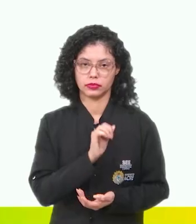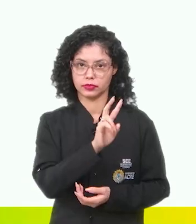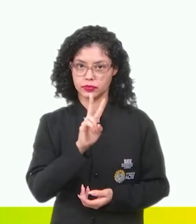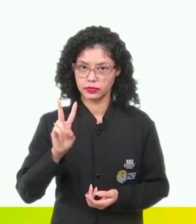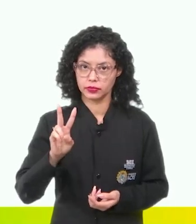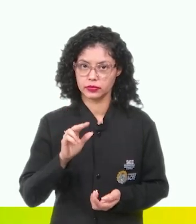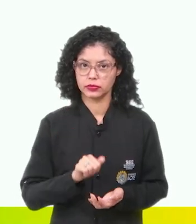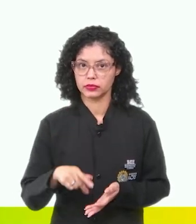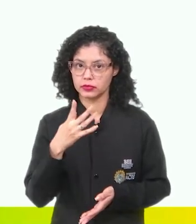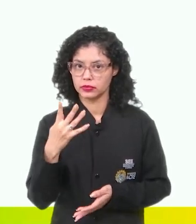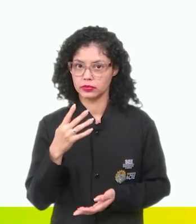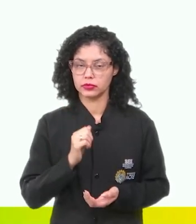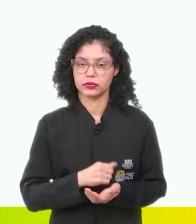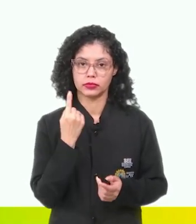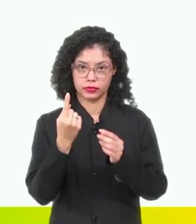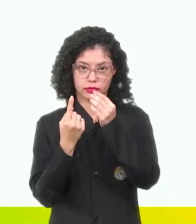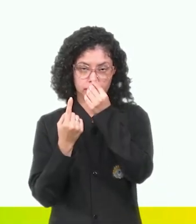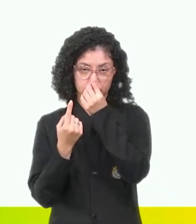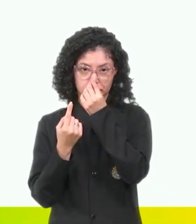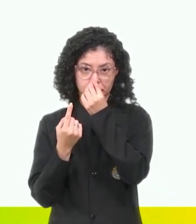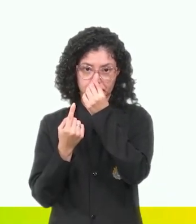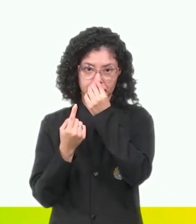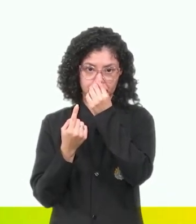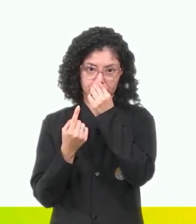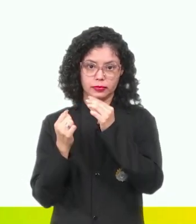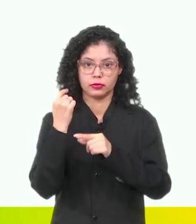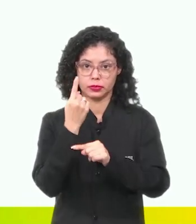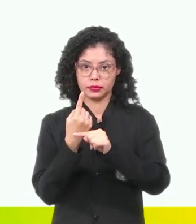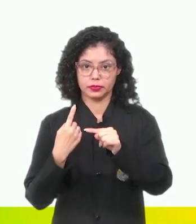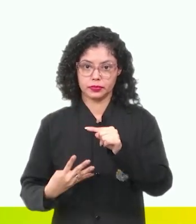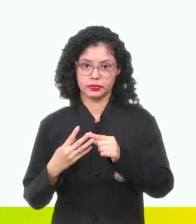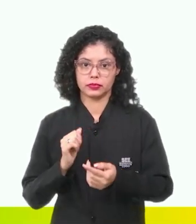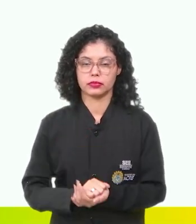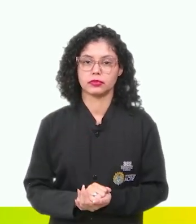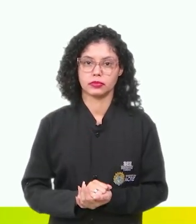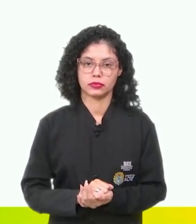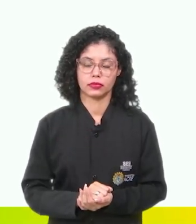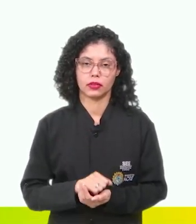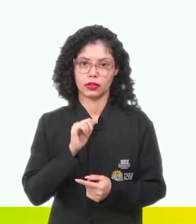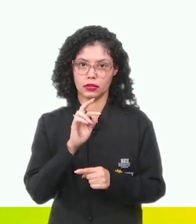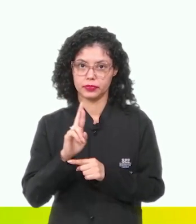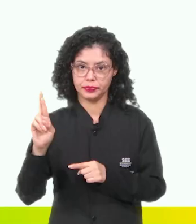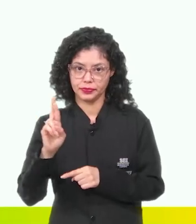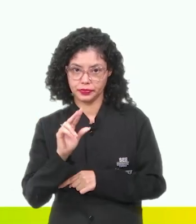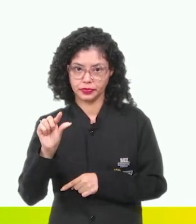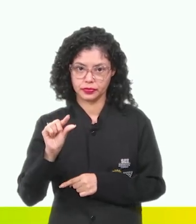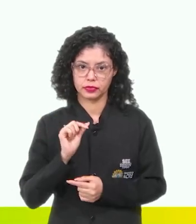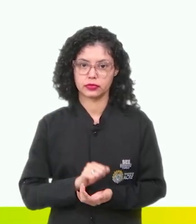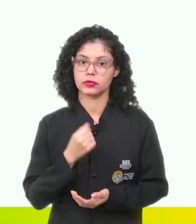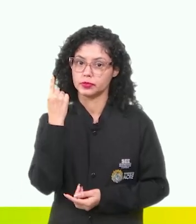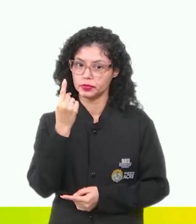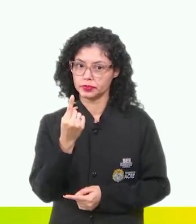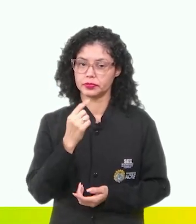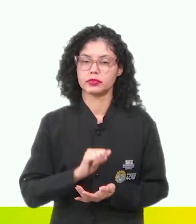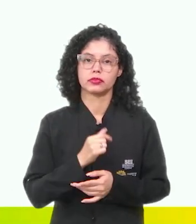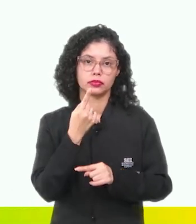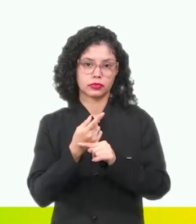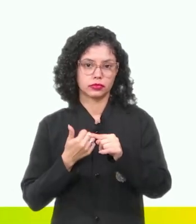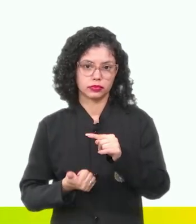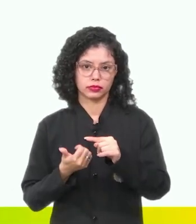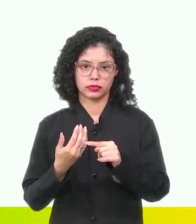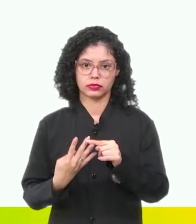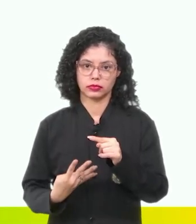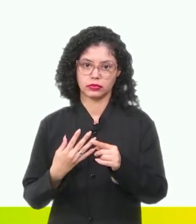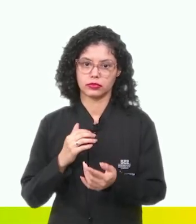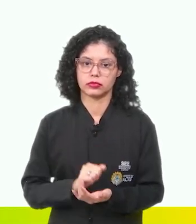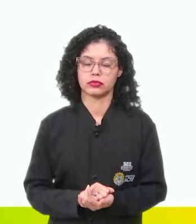tá aparecendo quantas vezes? Uma vez. 1 sobre 4. Quantas vezes está aparecendo Rzinho, Rzinho? Uma vez. Vou fazer a